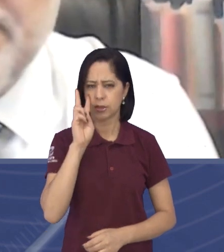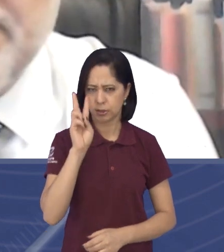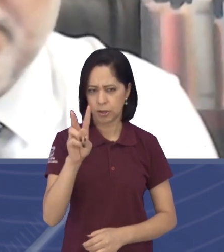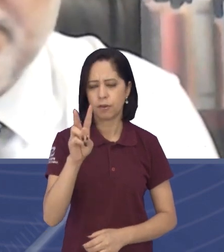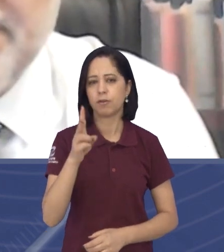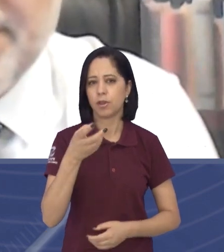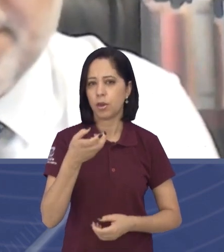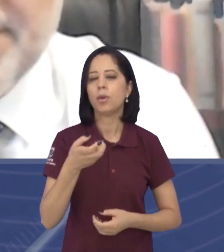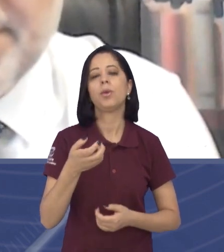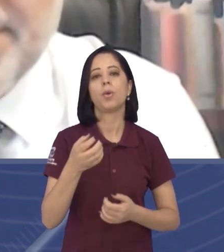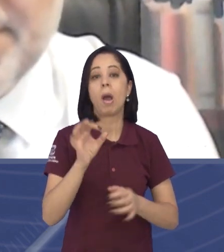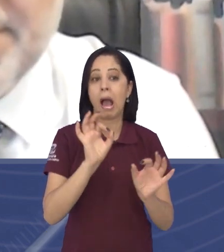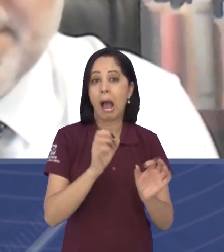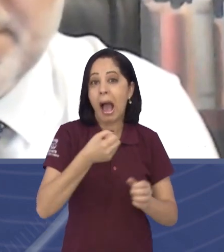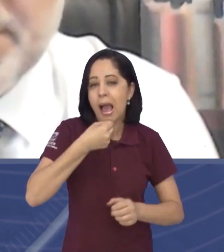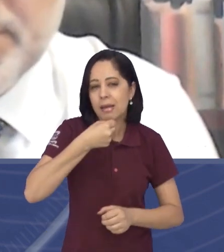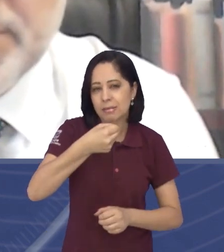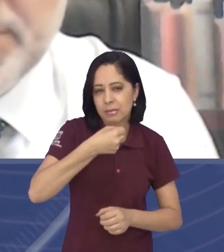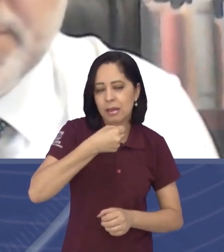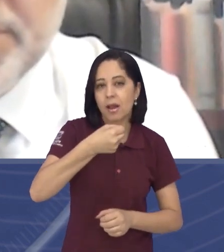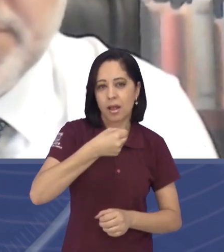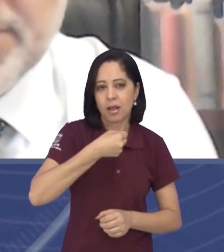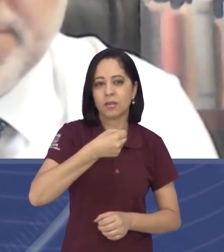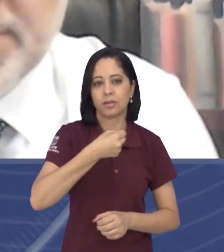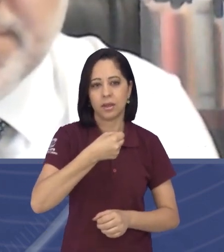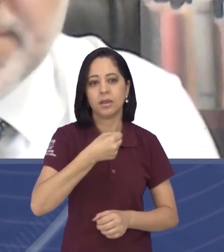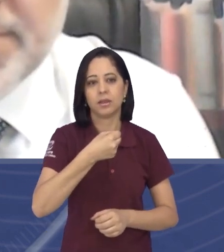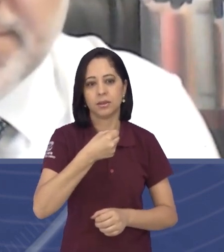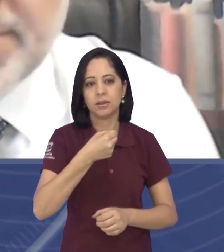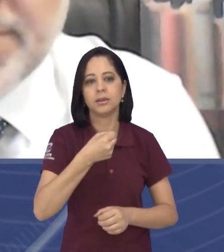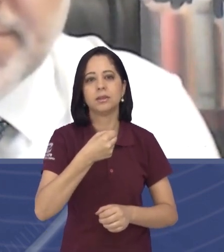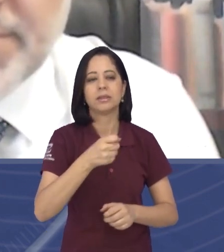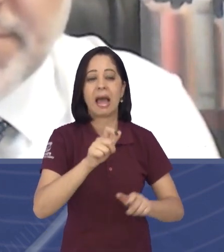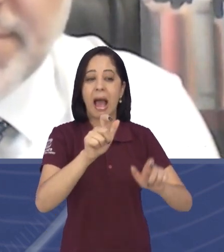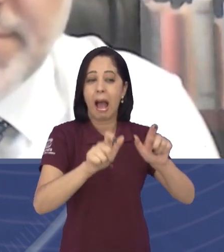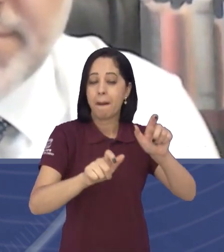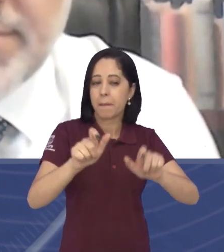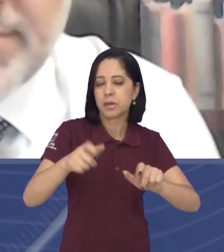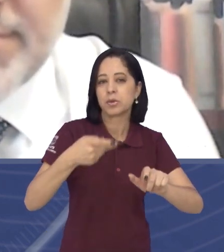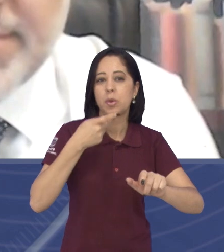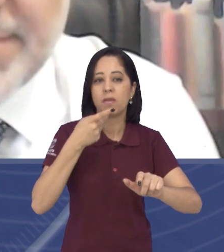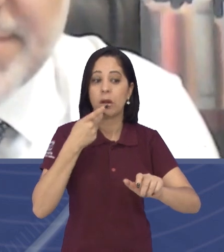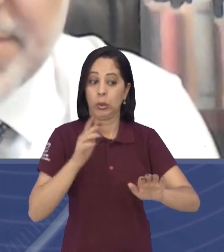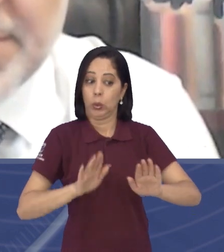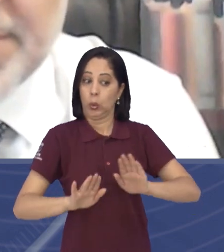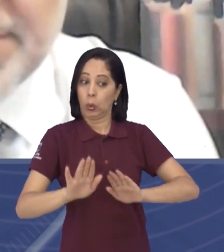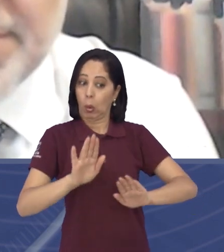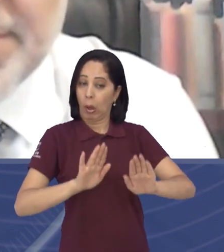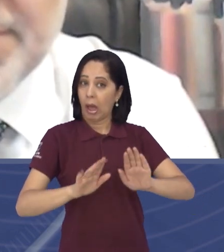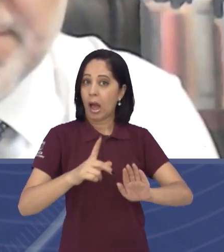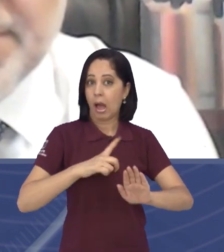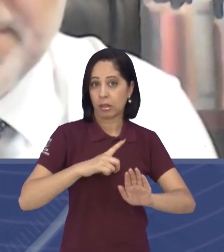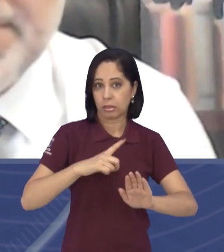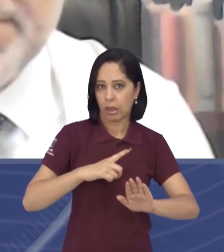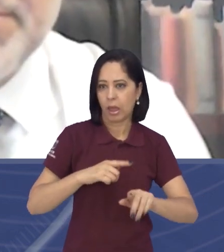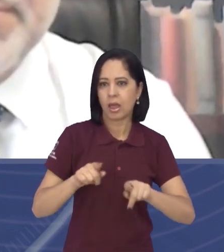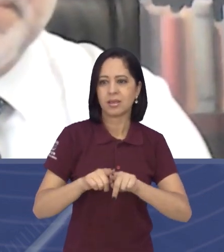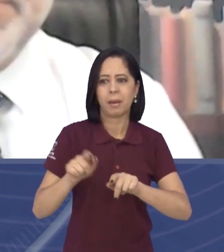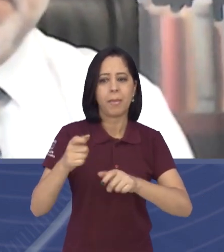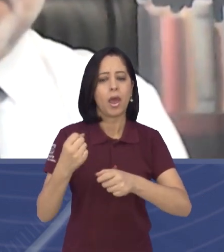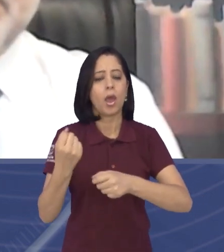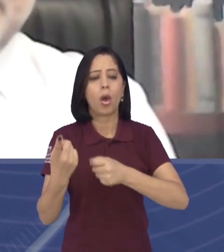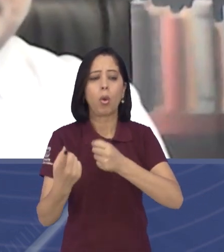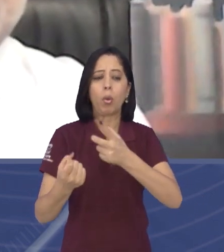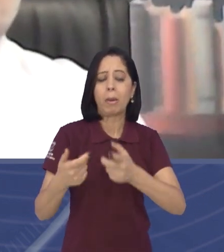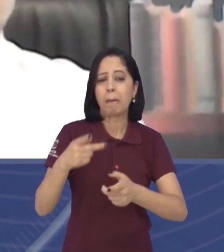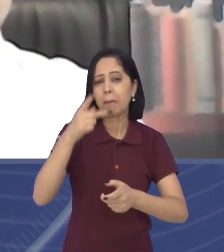dos depoimentos das pessoas nas ruas, né? As que tomam cuidado, algumas já foram vítimas, tiveram familiares que foram vítimas. E